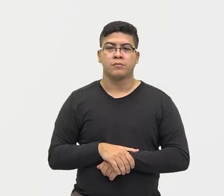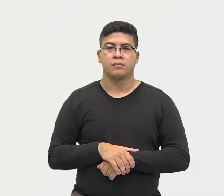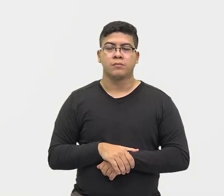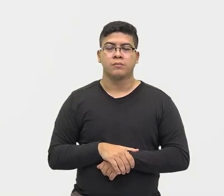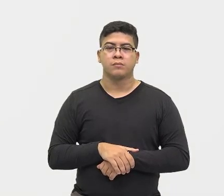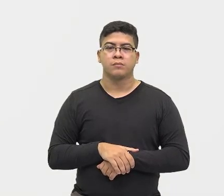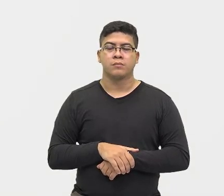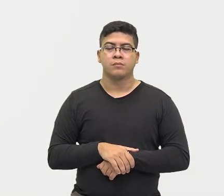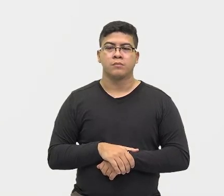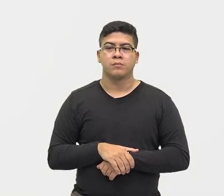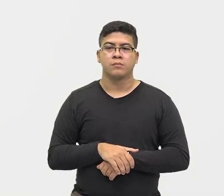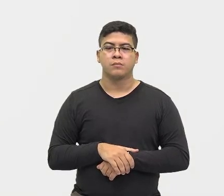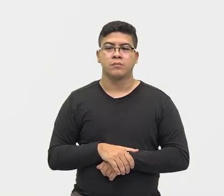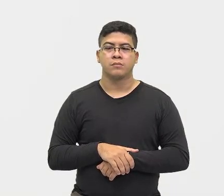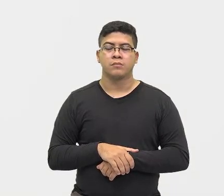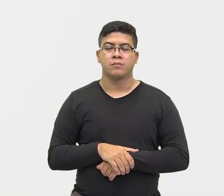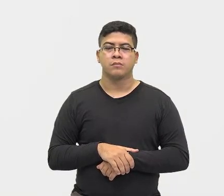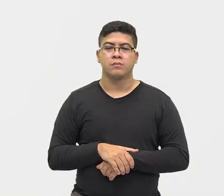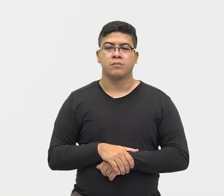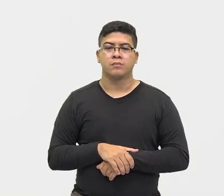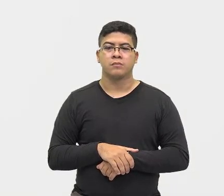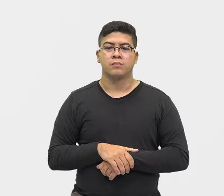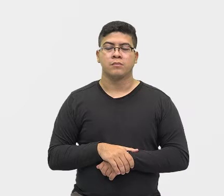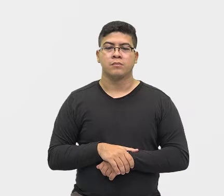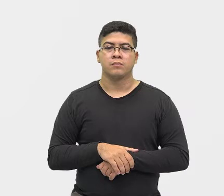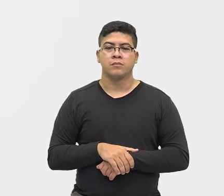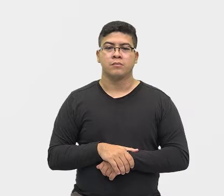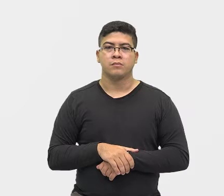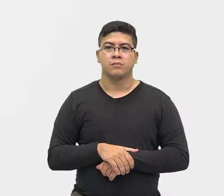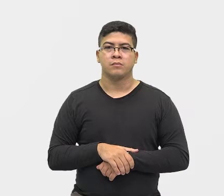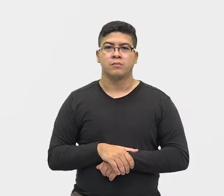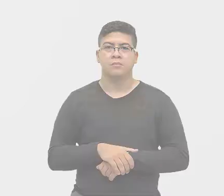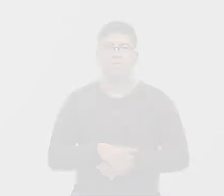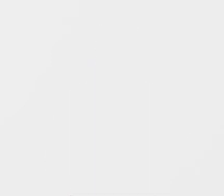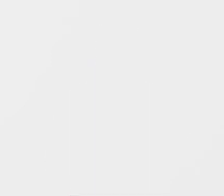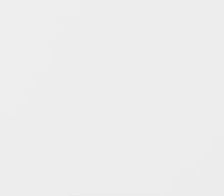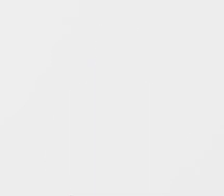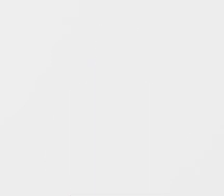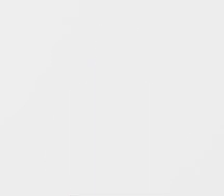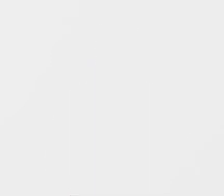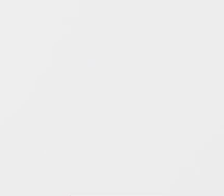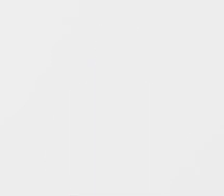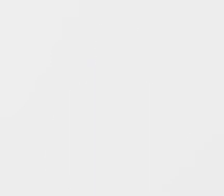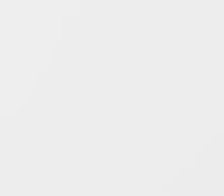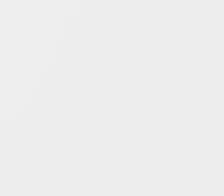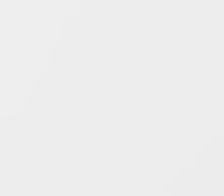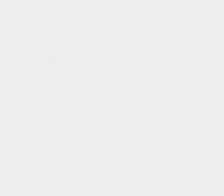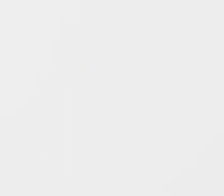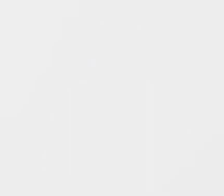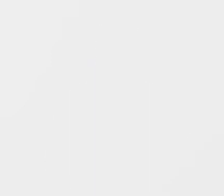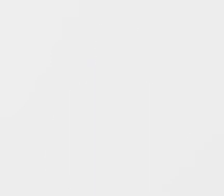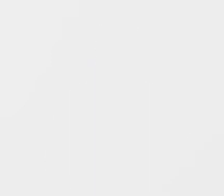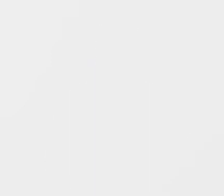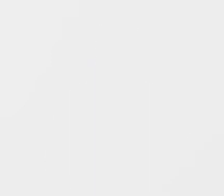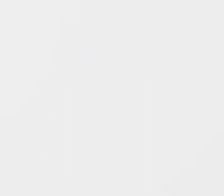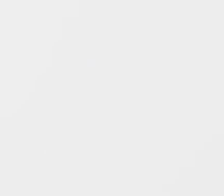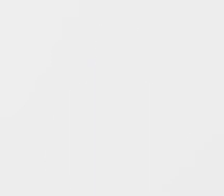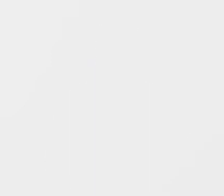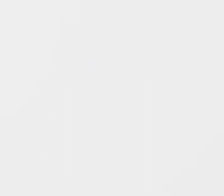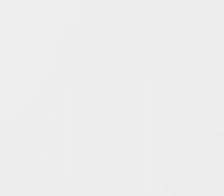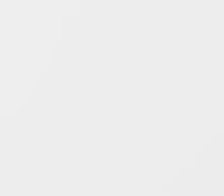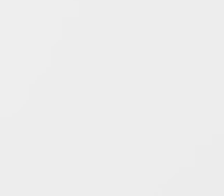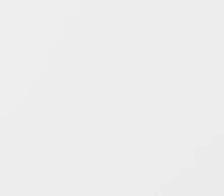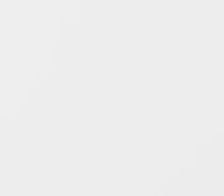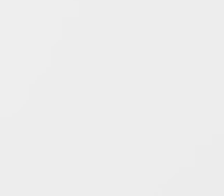Urupês. A verdade nua manda dizer entre as raças de variado matiz, formadoras da nacionalidade e metidas entre o estrangeiro